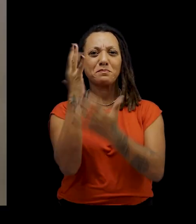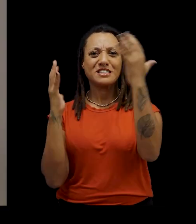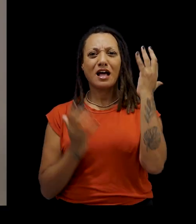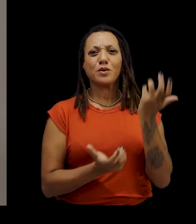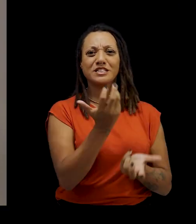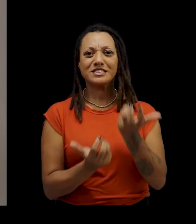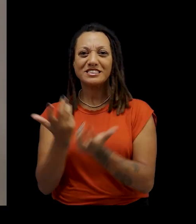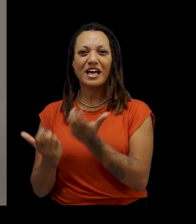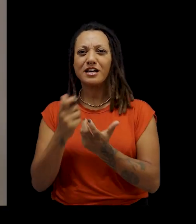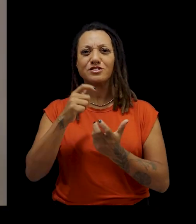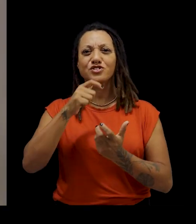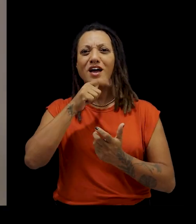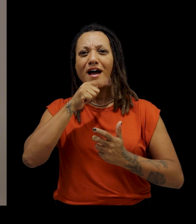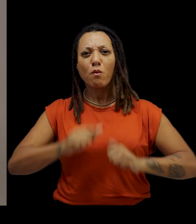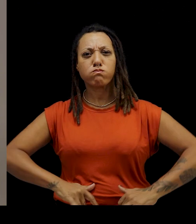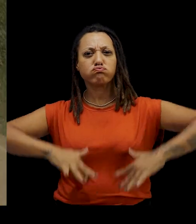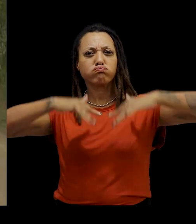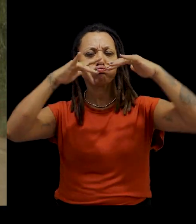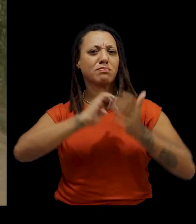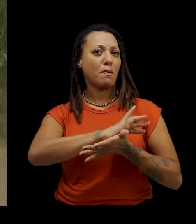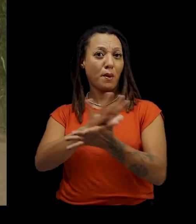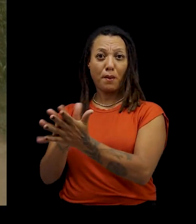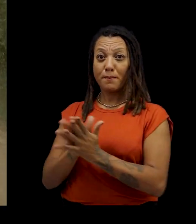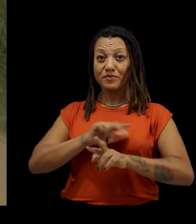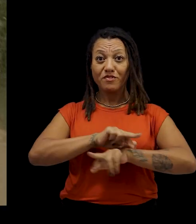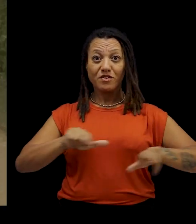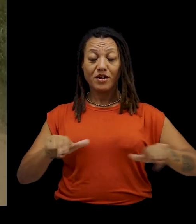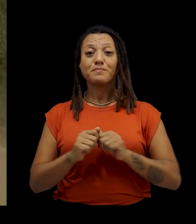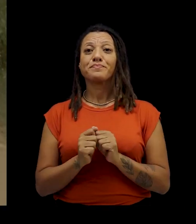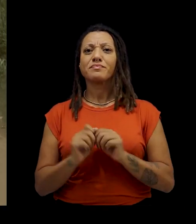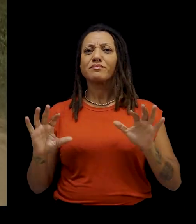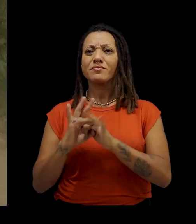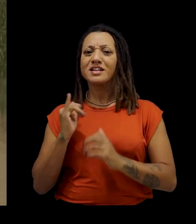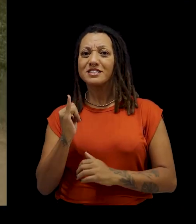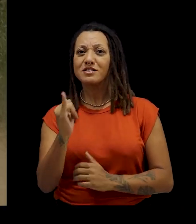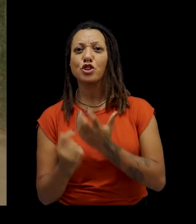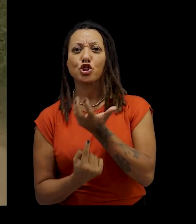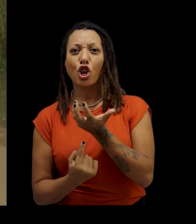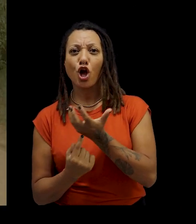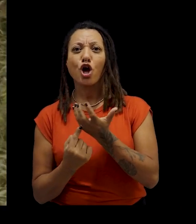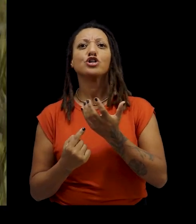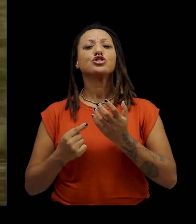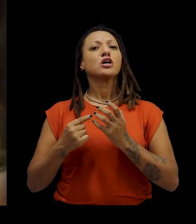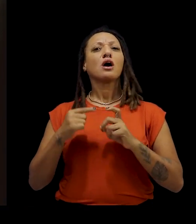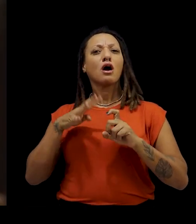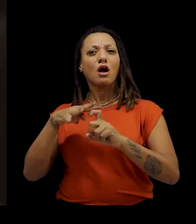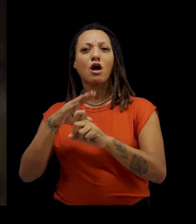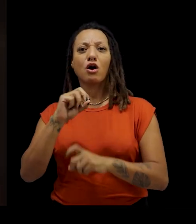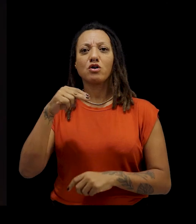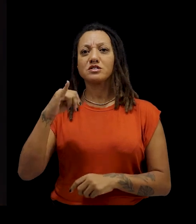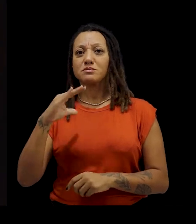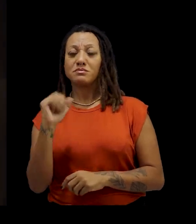incêndios, enchentes e outras catástrofes. Os trabalhos associam narrativas mitológicas e cósmicas com problemas